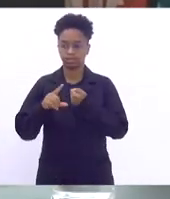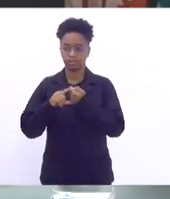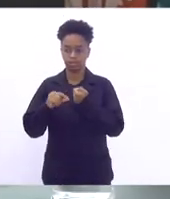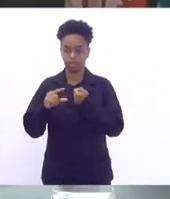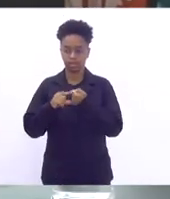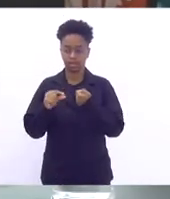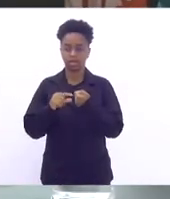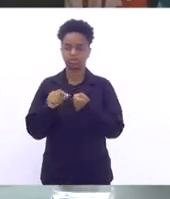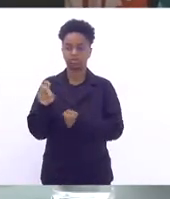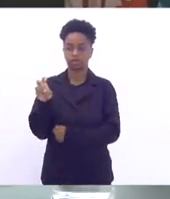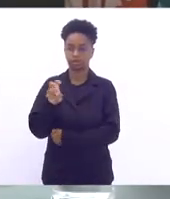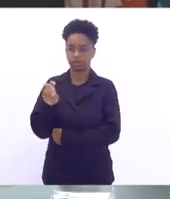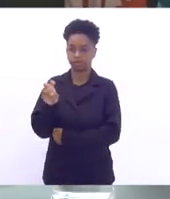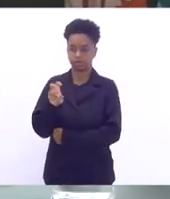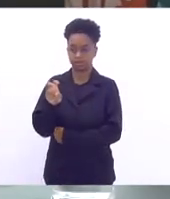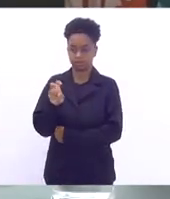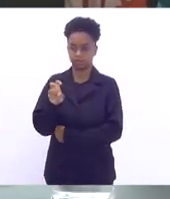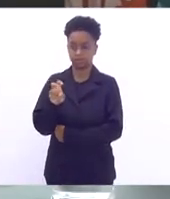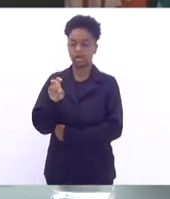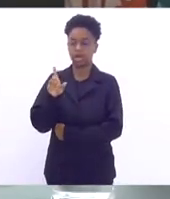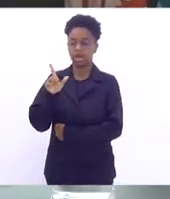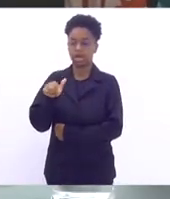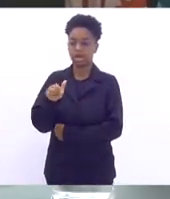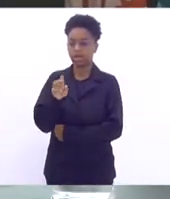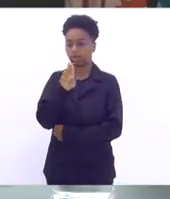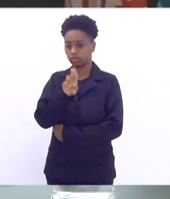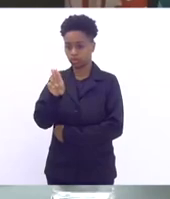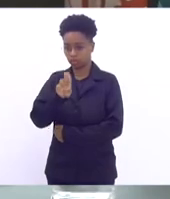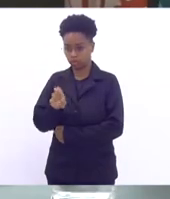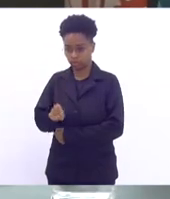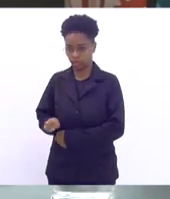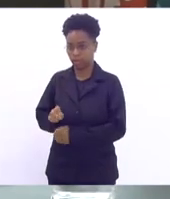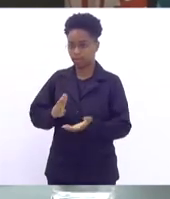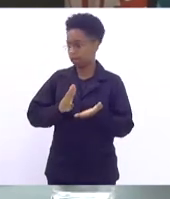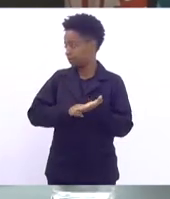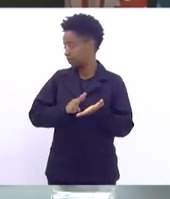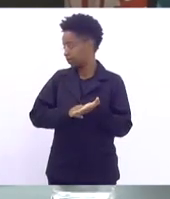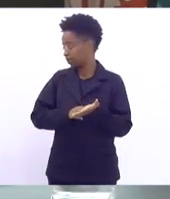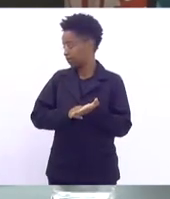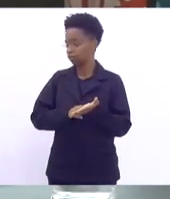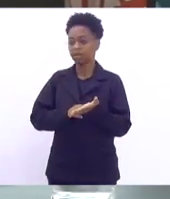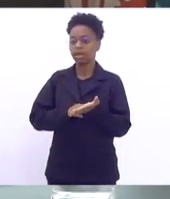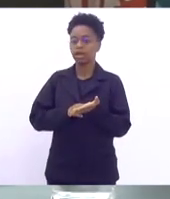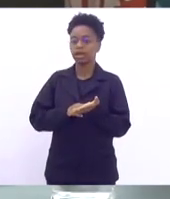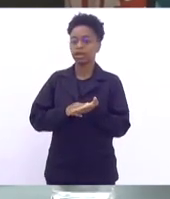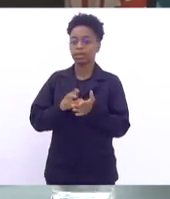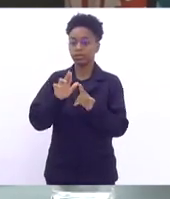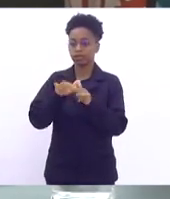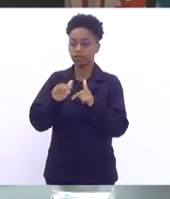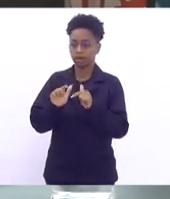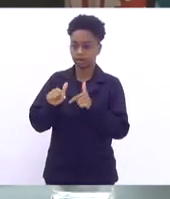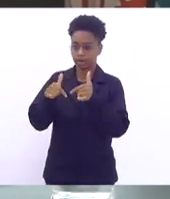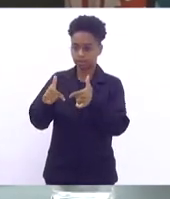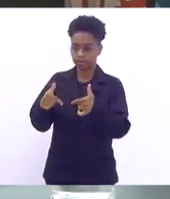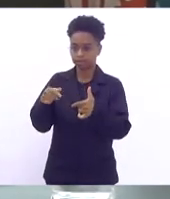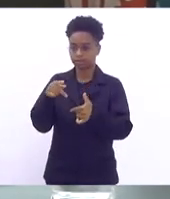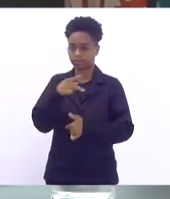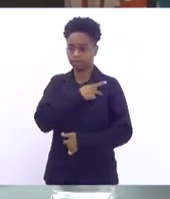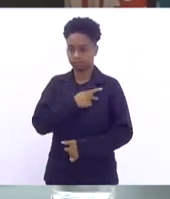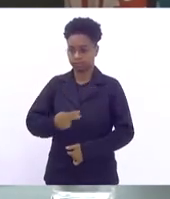do substitutivo é a nomeação dos membros da frente parlamentar será feito por ato do presidente